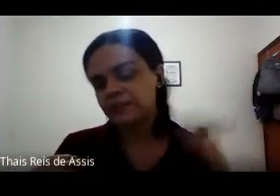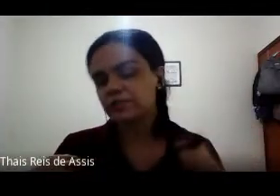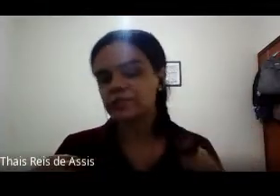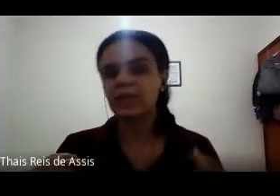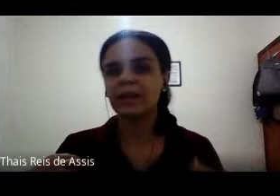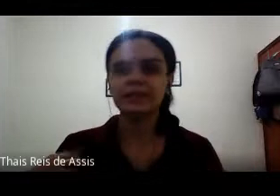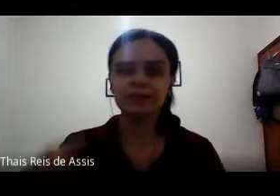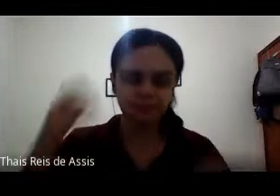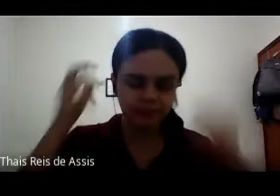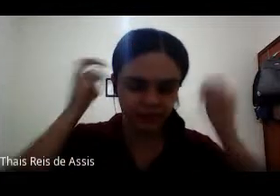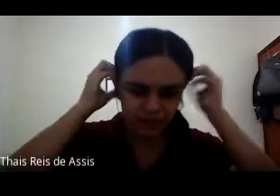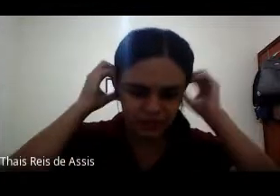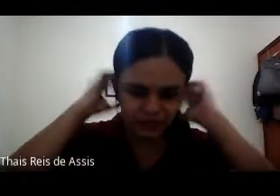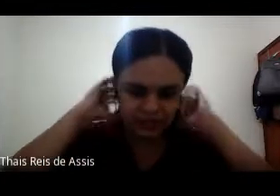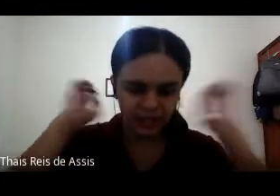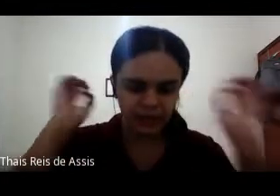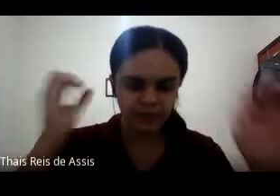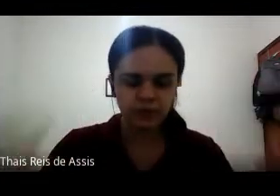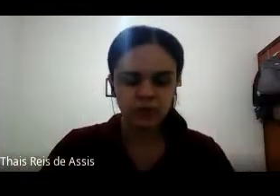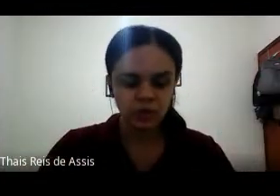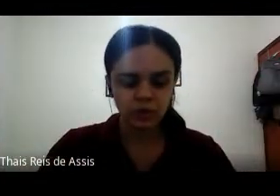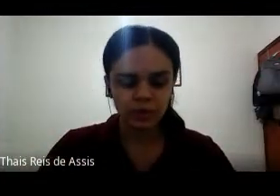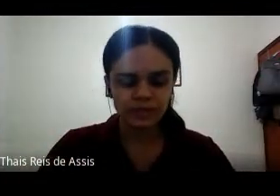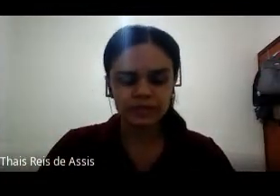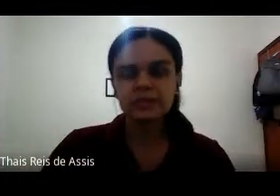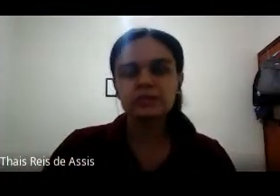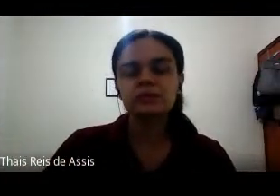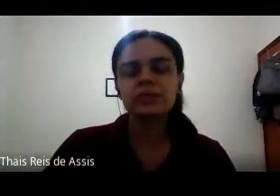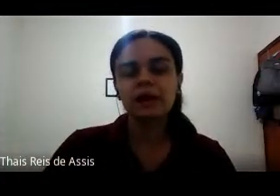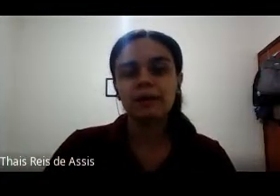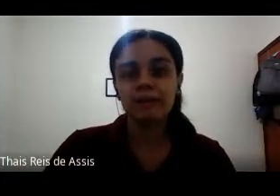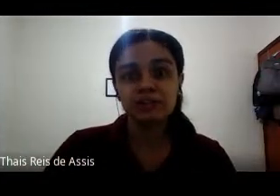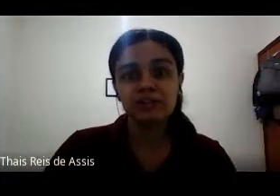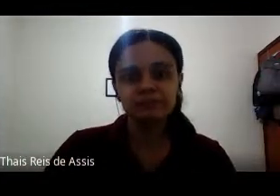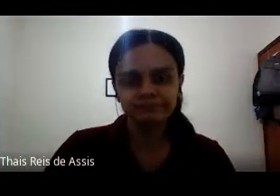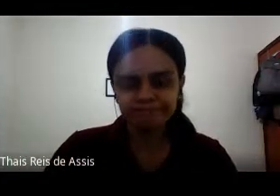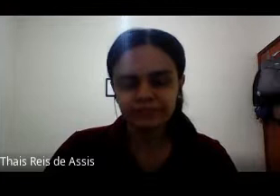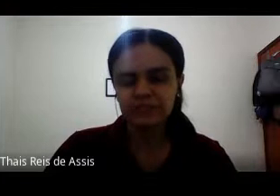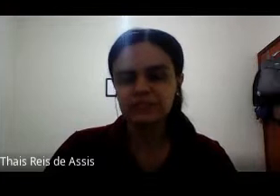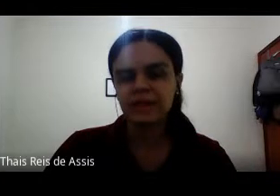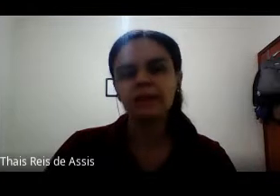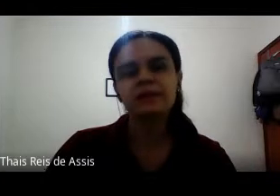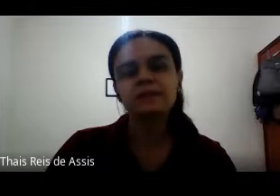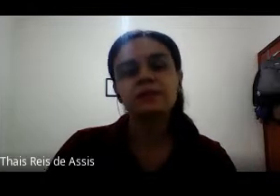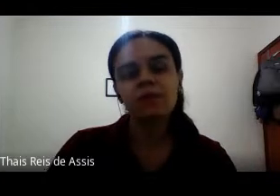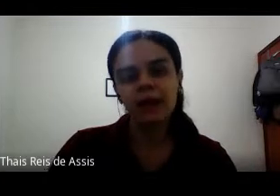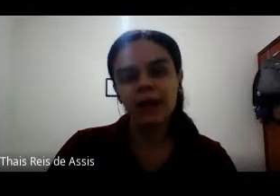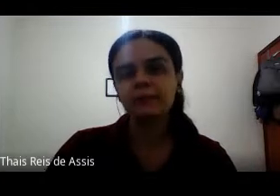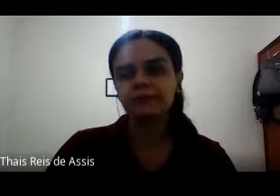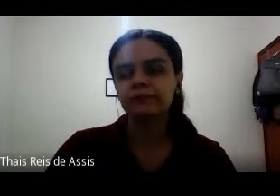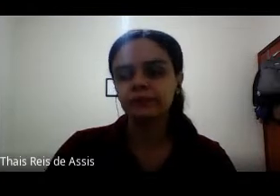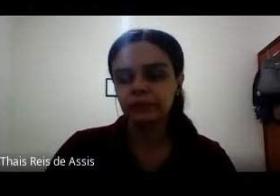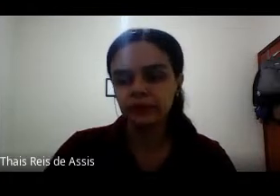Mas eu acho que a escola ela tem que minimamente ensinar o exercício da empatia, da gente saber se